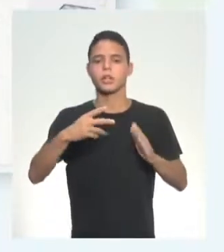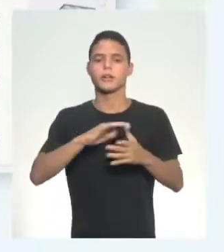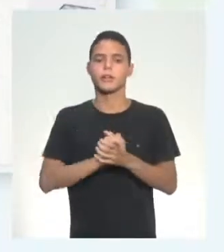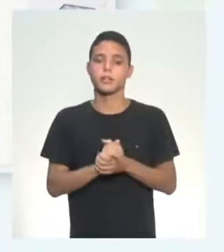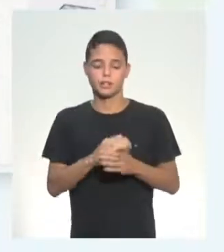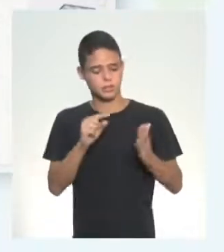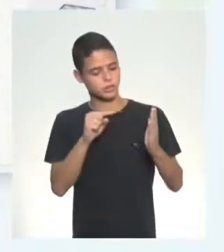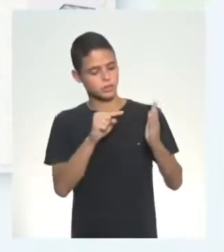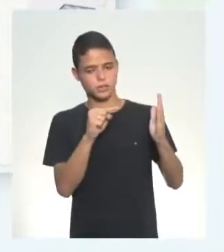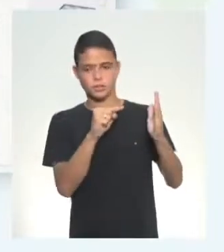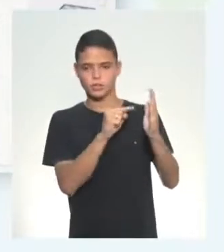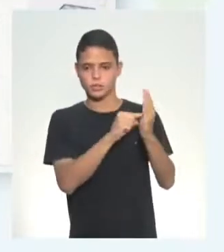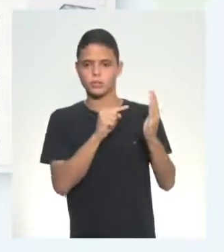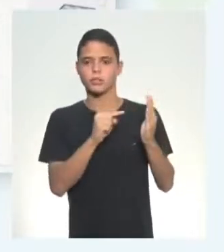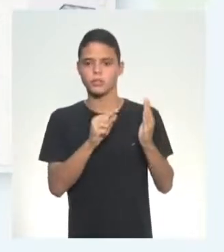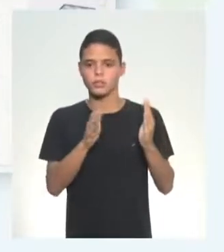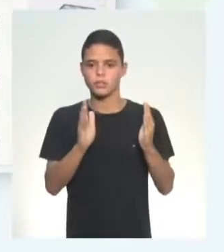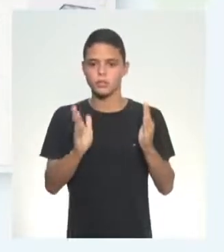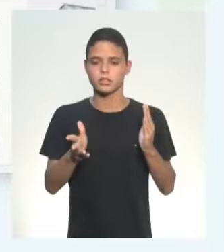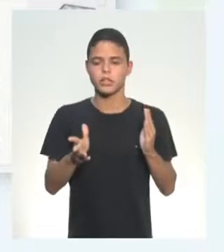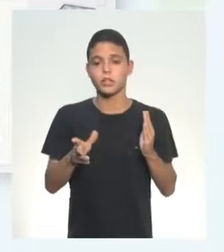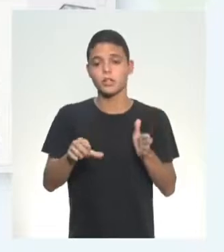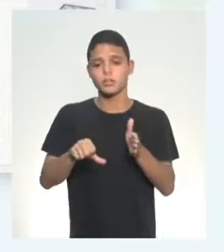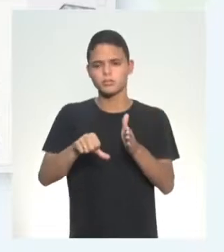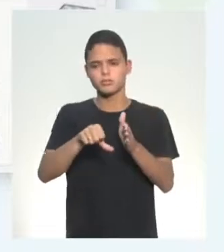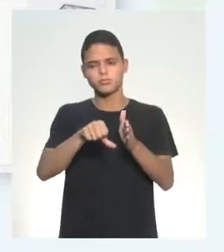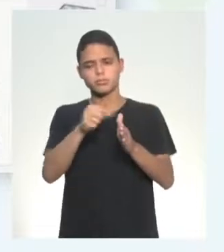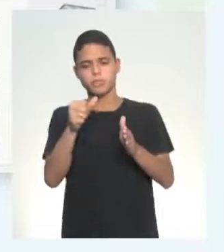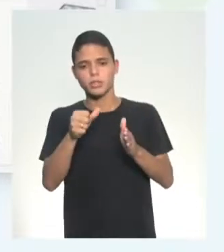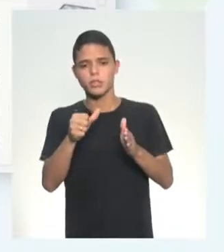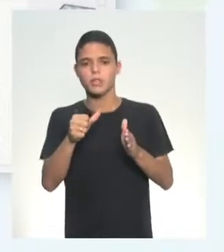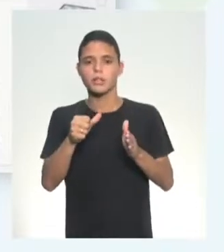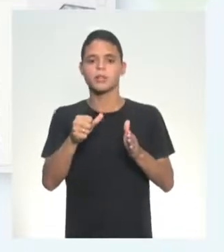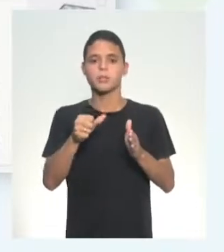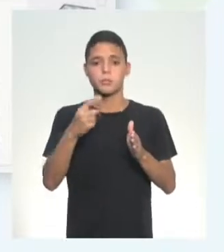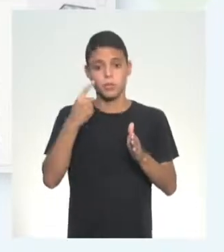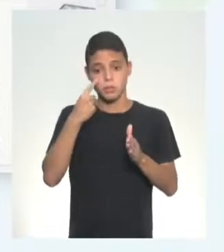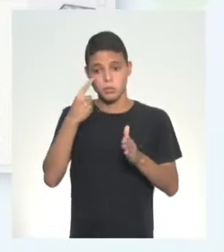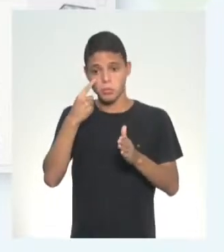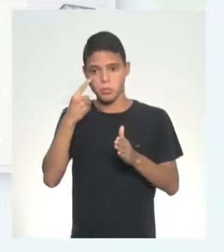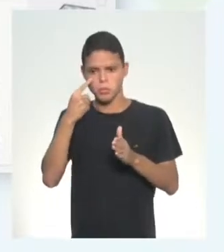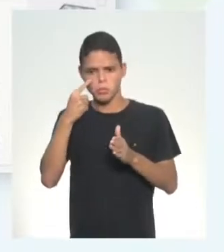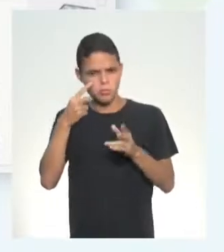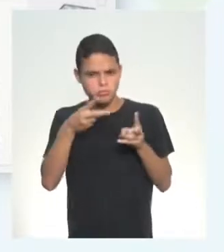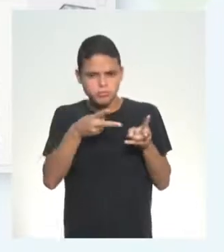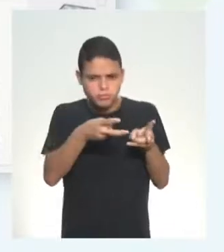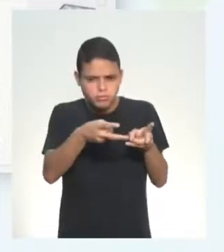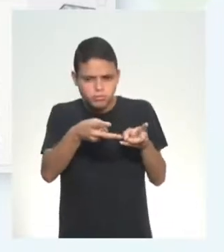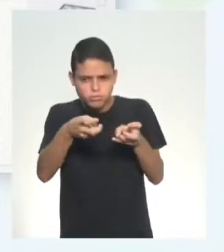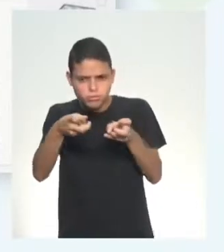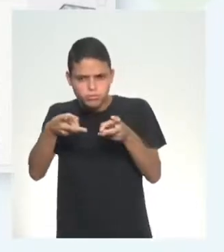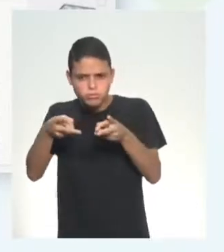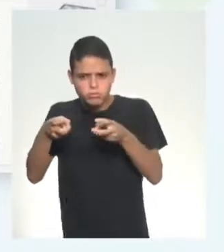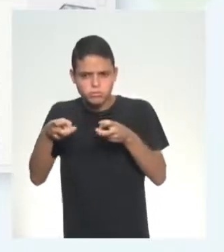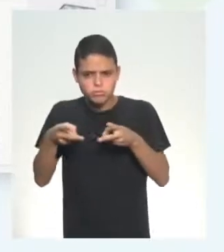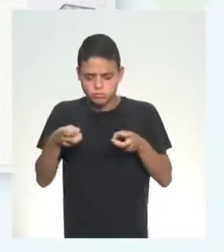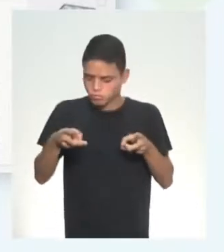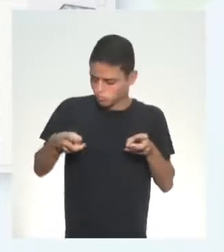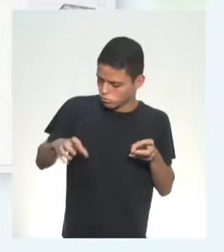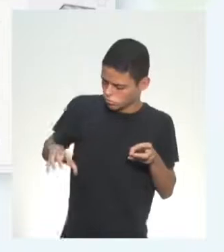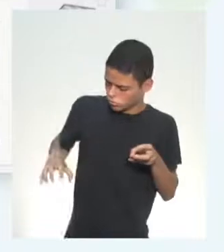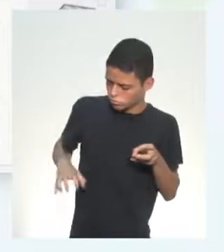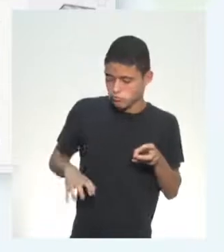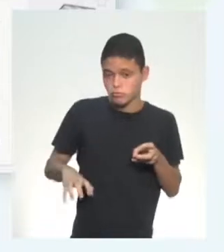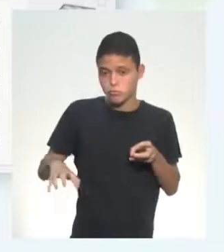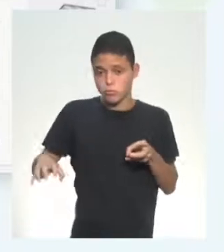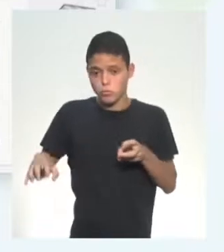ele. No primeiro momento parece que não aconteceu nada, mas se você vier aqui com o seu mouse, clica com o botão esquerdo